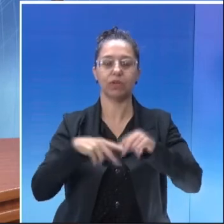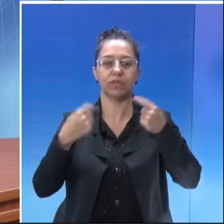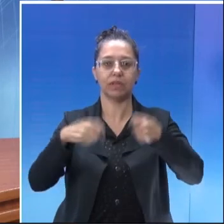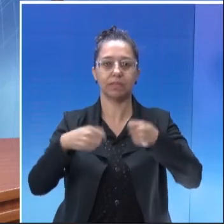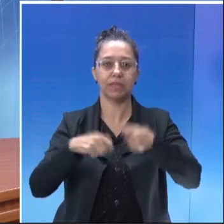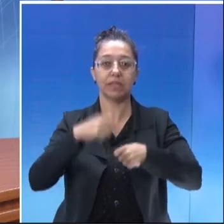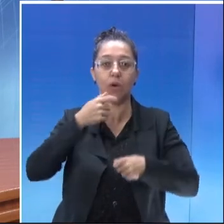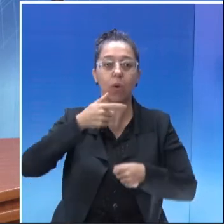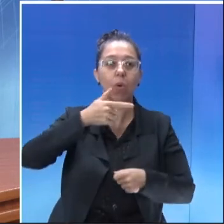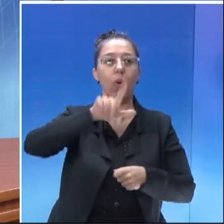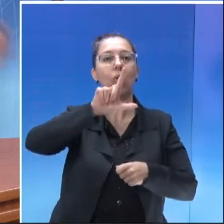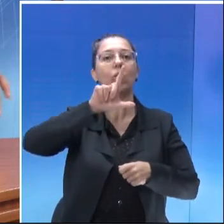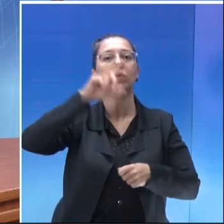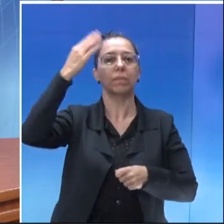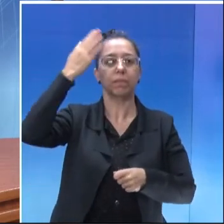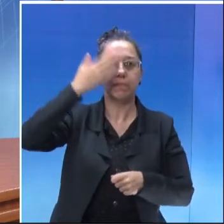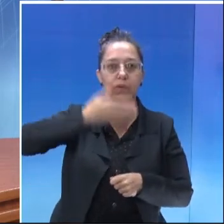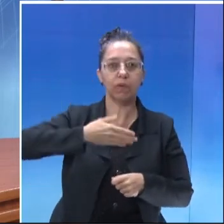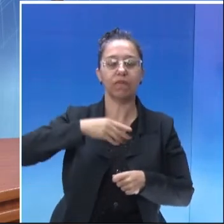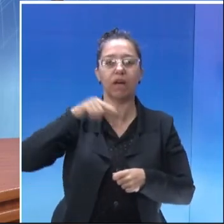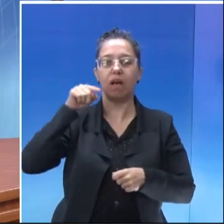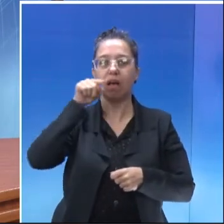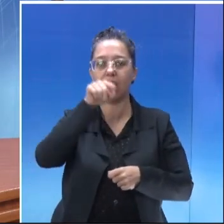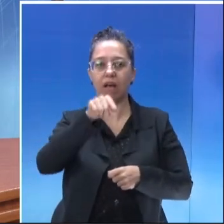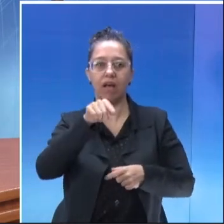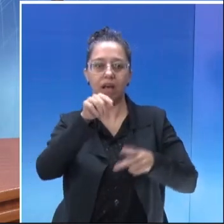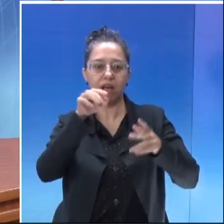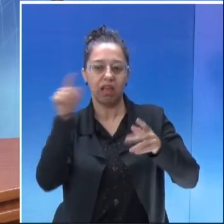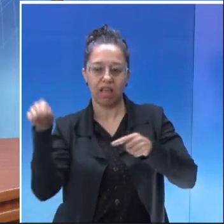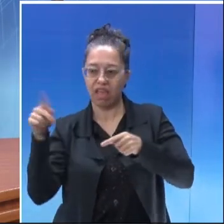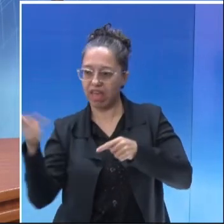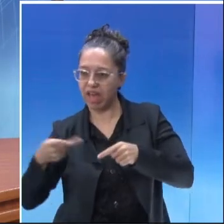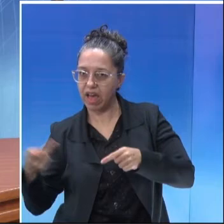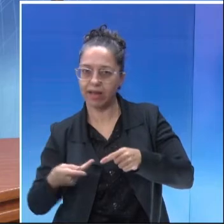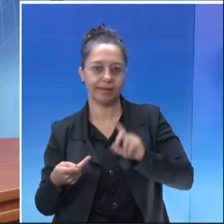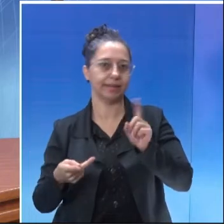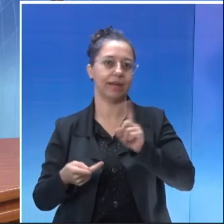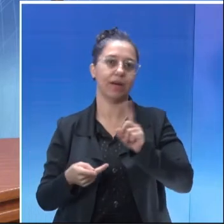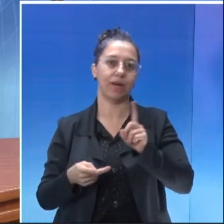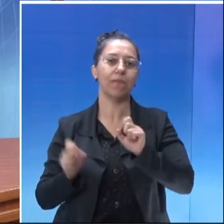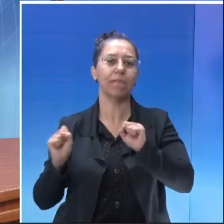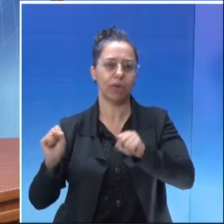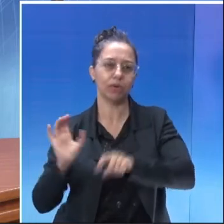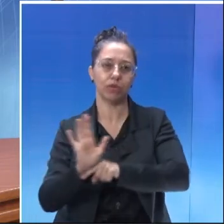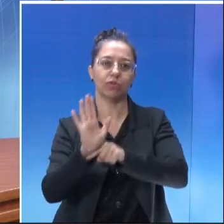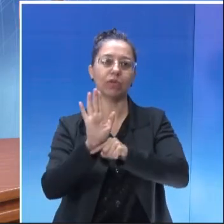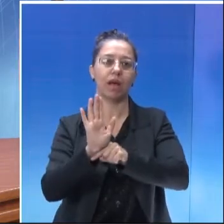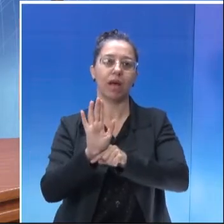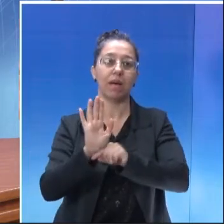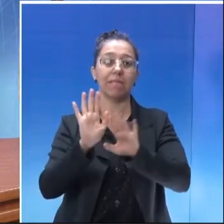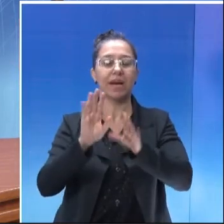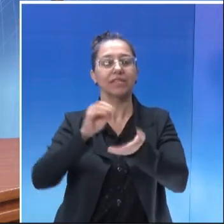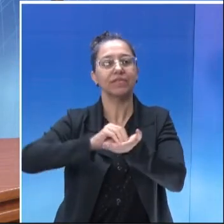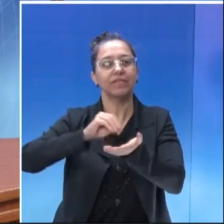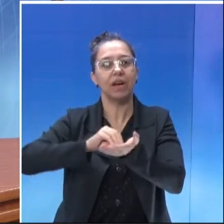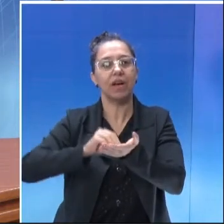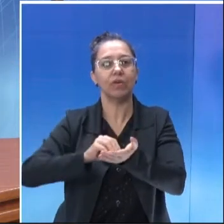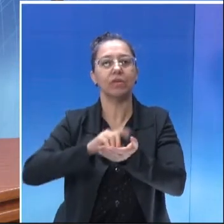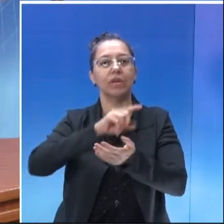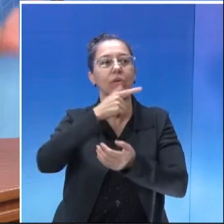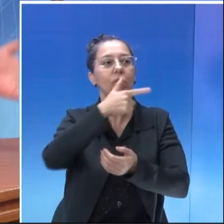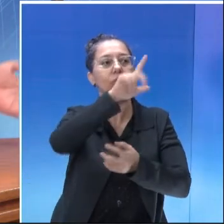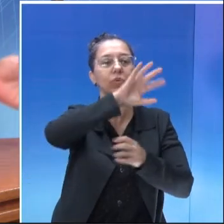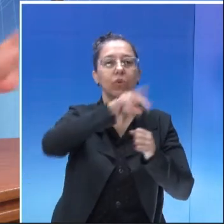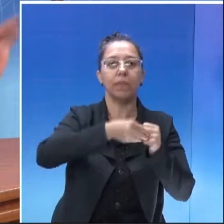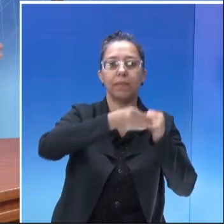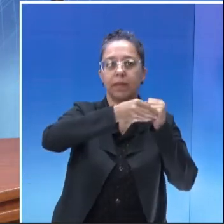consegue responder, então é preciso outra. Necessariamente não quer dizer que a outra teoria esteja errada também, porque ela pode resolver alguns casos,